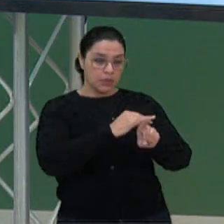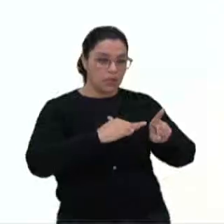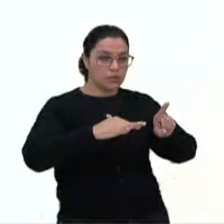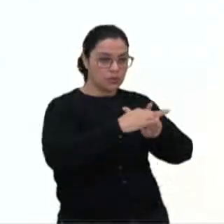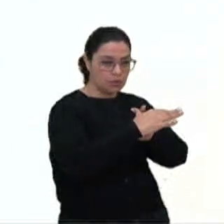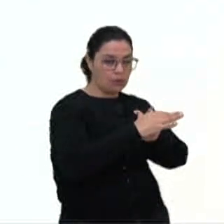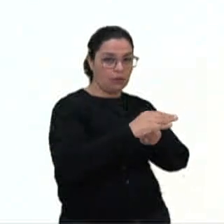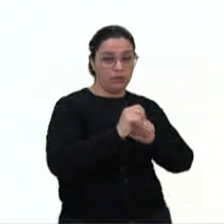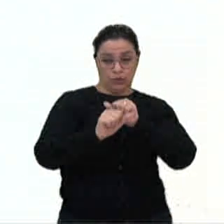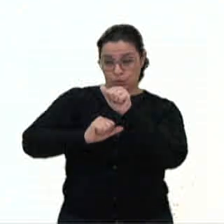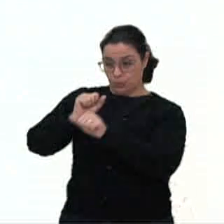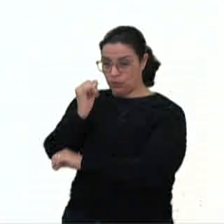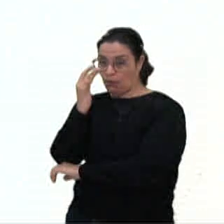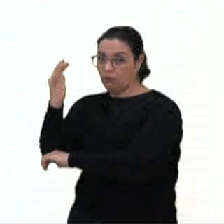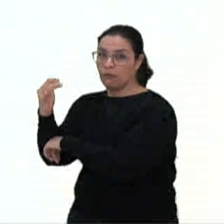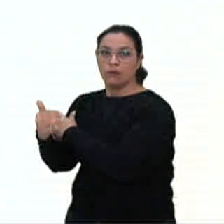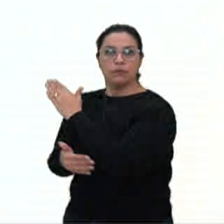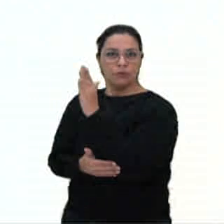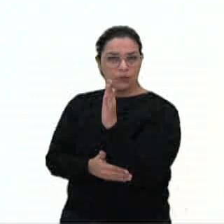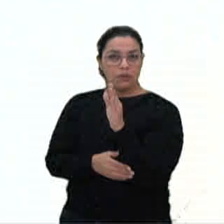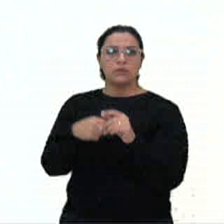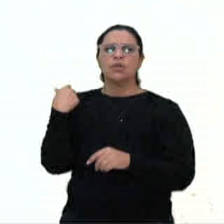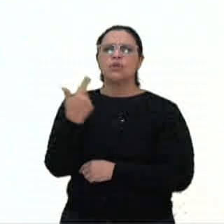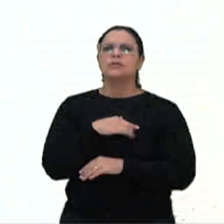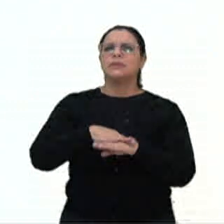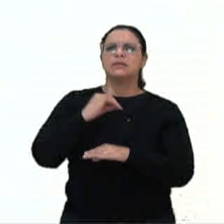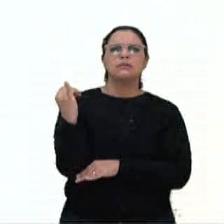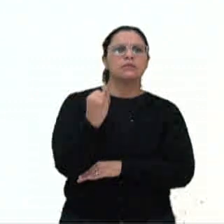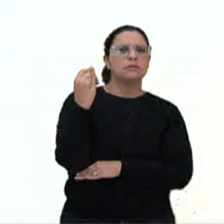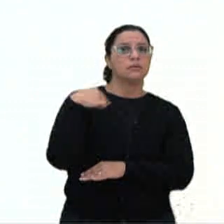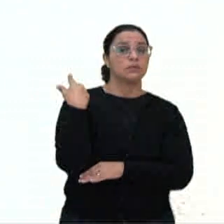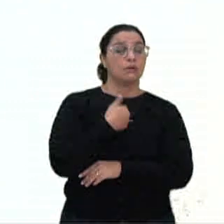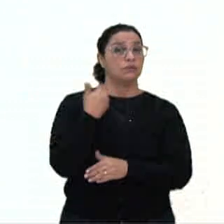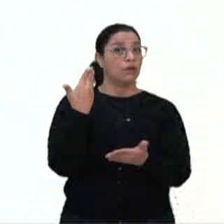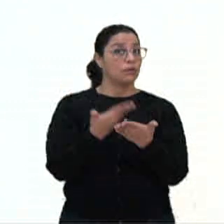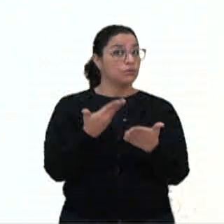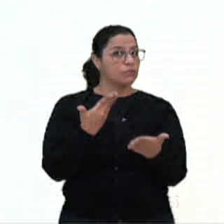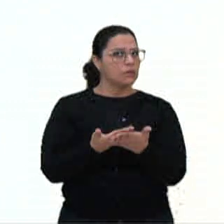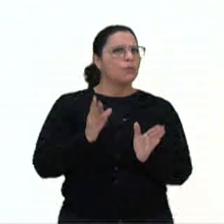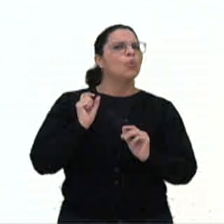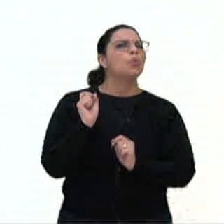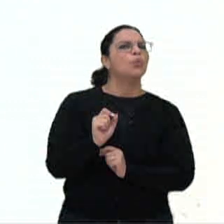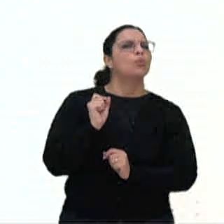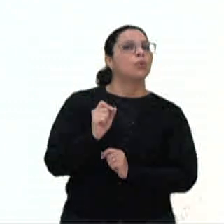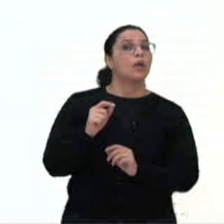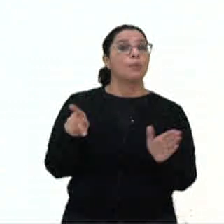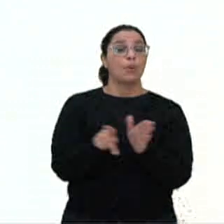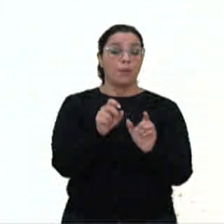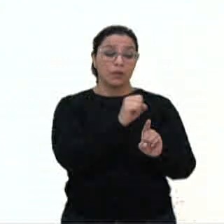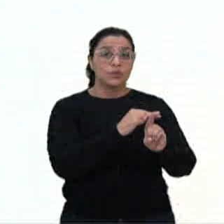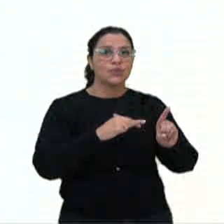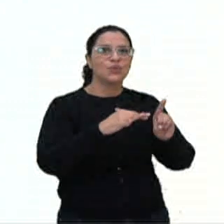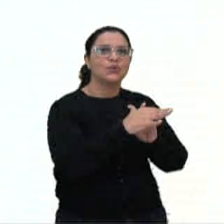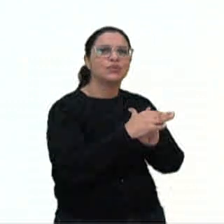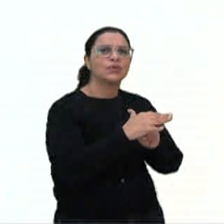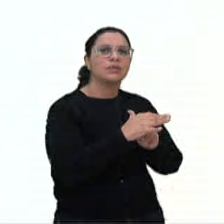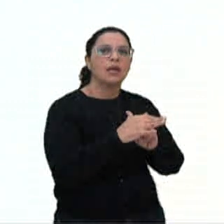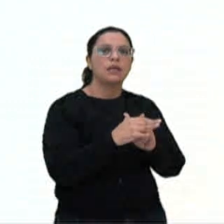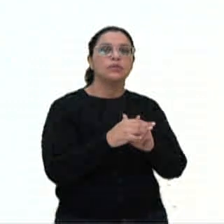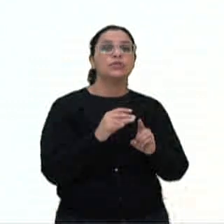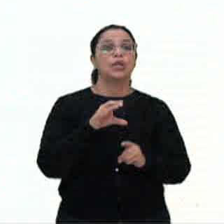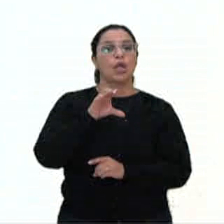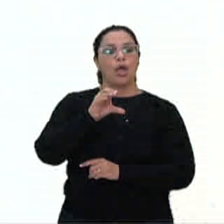sociedade com a natureza, o que de mais importante nós trabalhamos em uma das nossas aulas foi a sociedade de